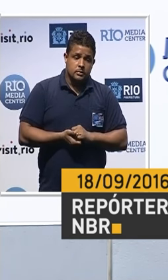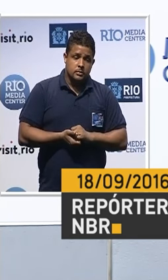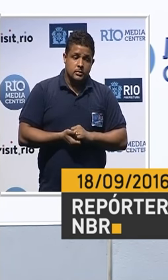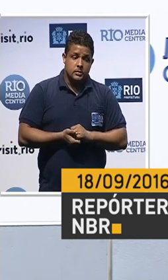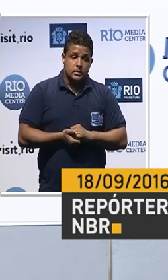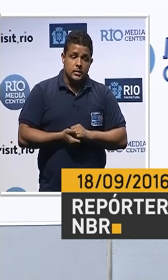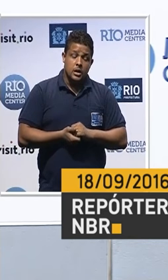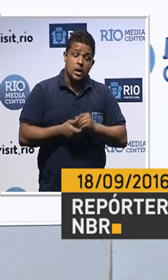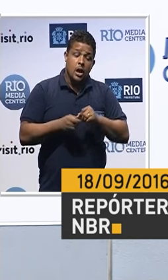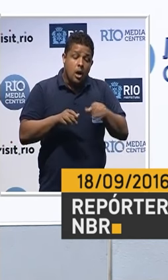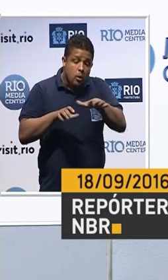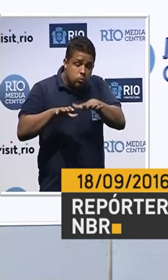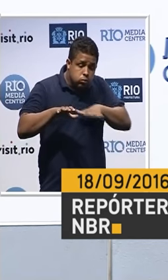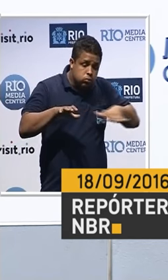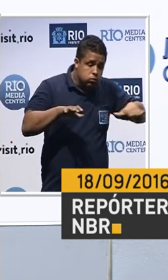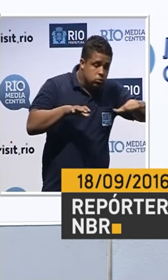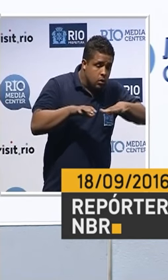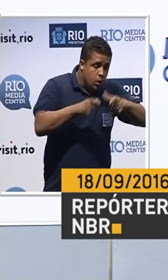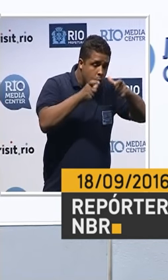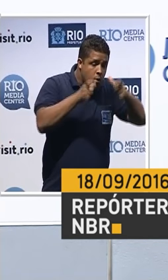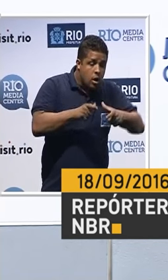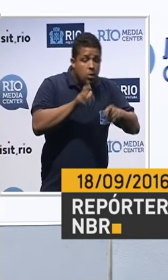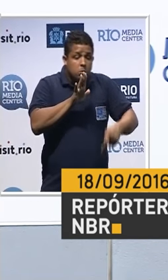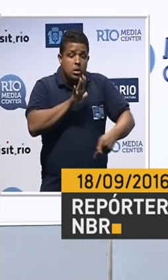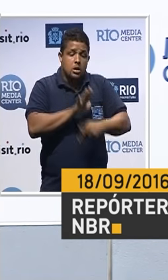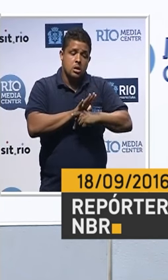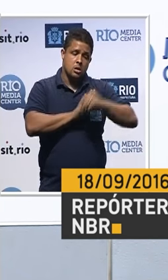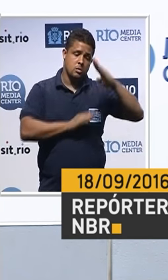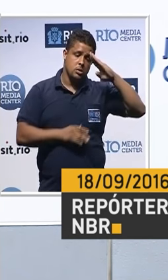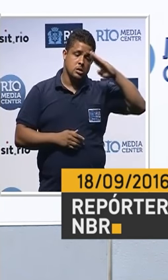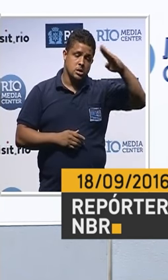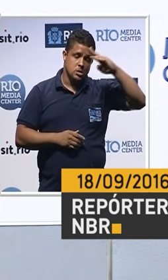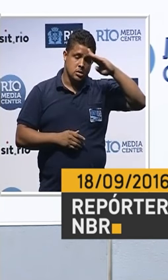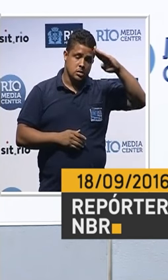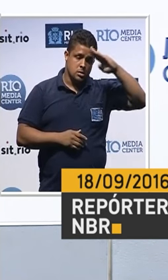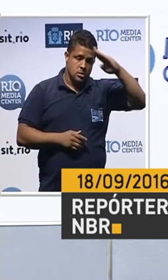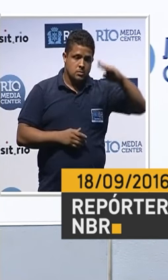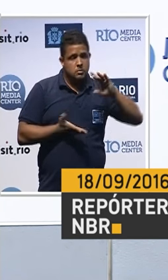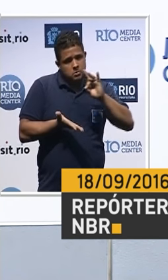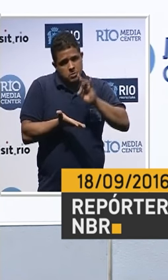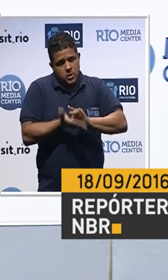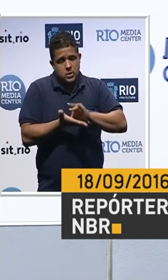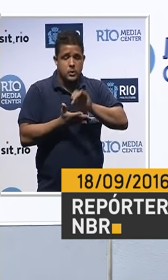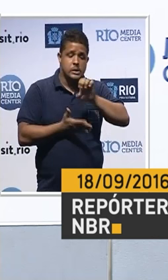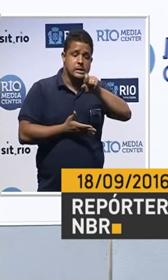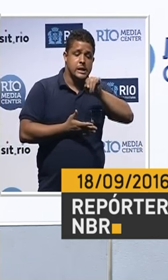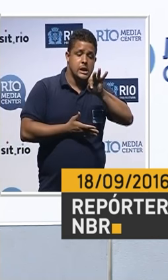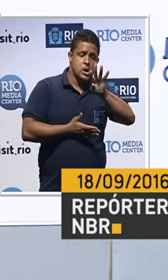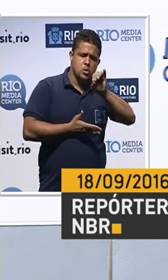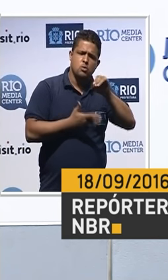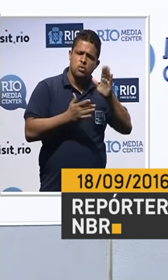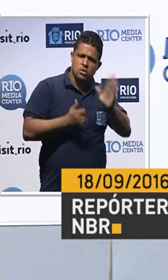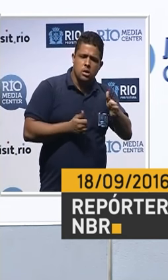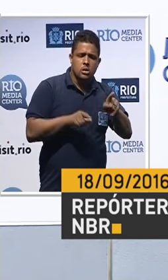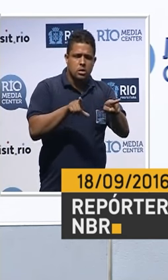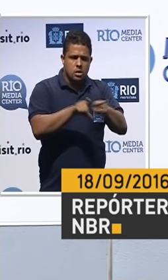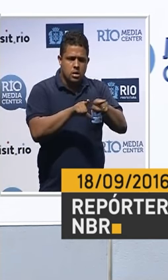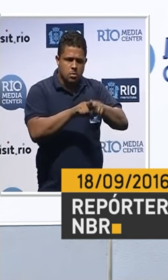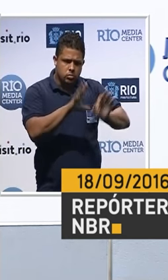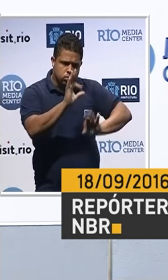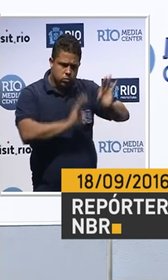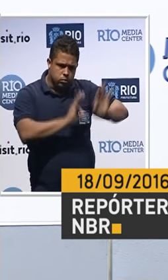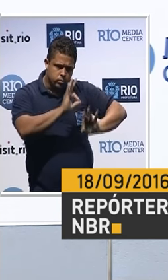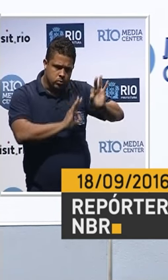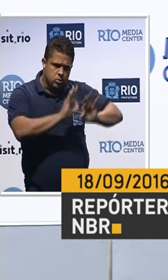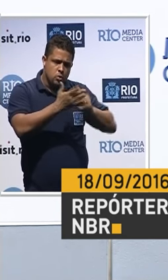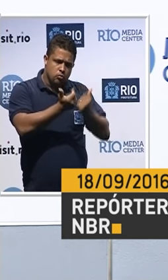Lá é uma área do Exército, é uma área militar, portanto o Exército também participa dessa